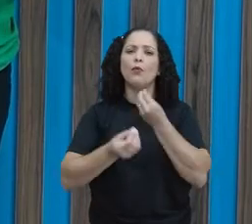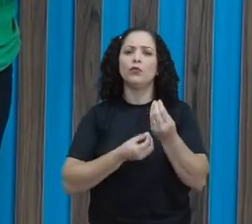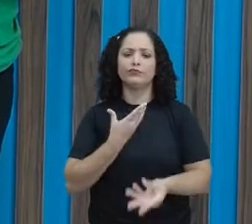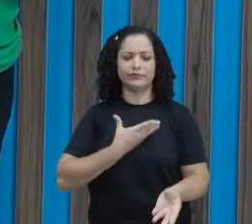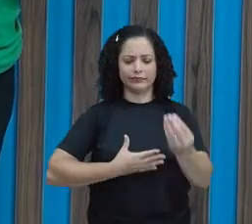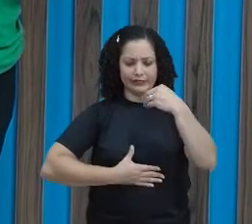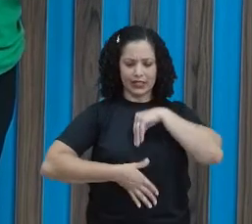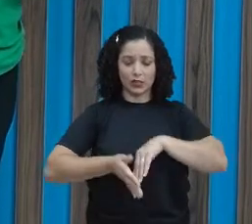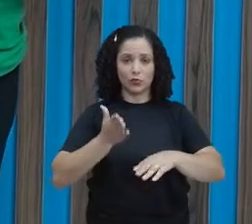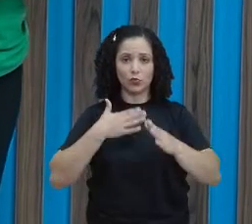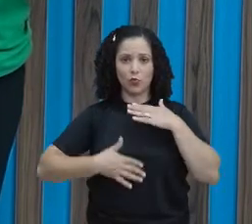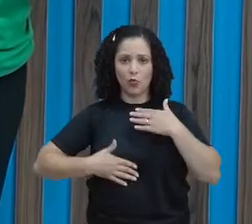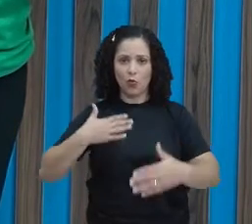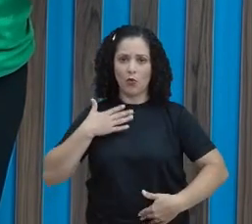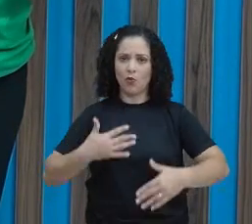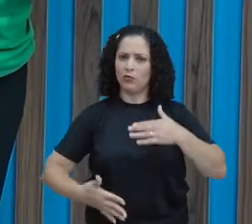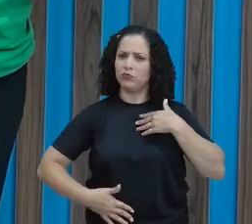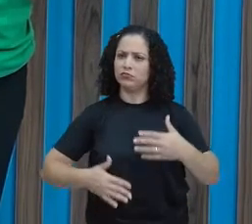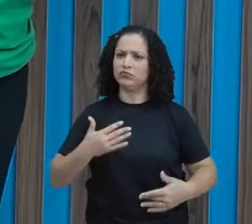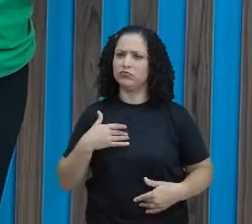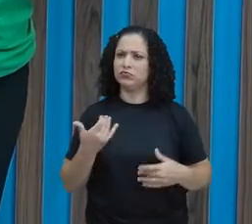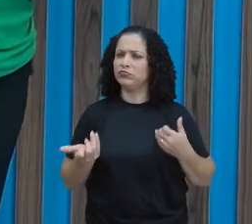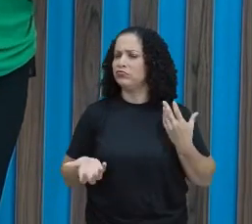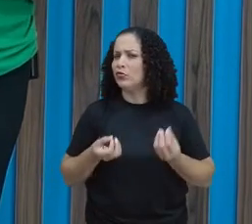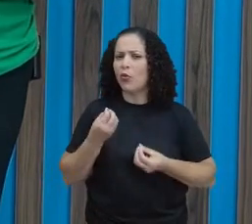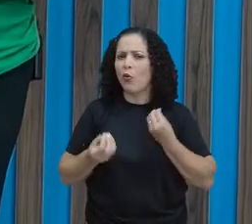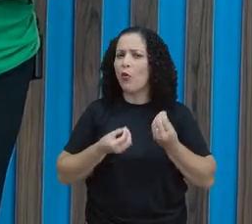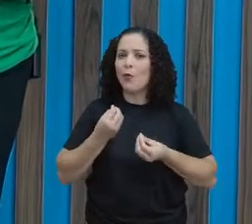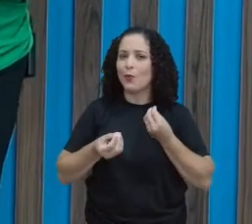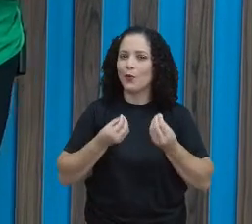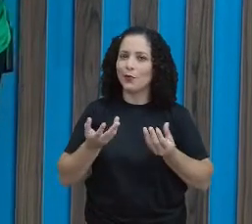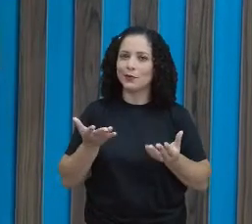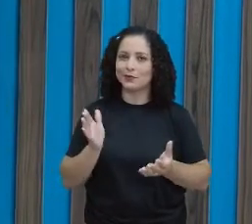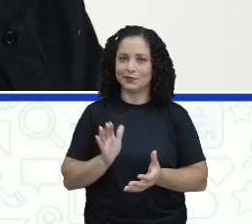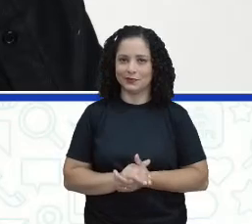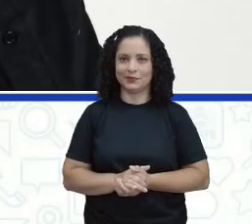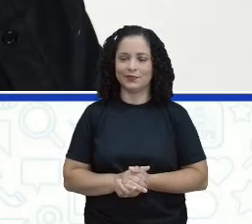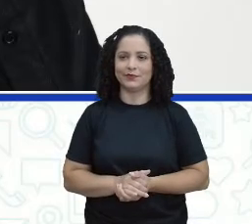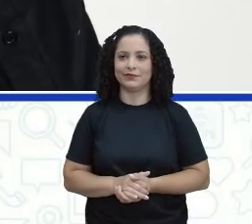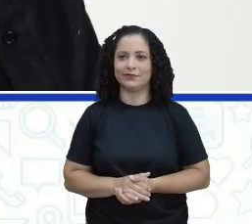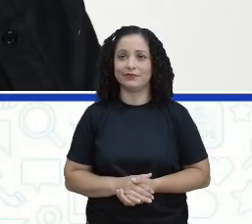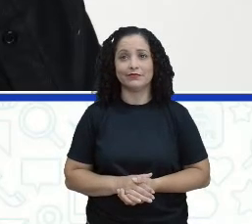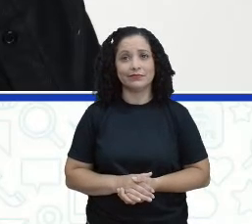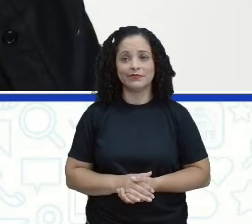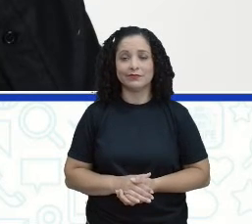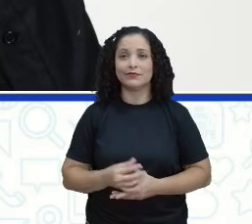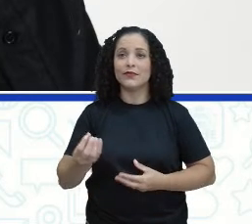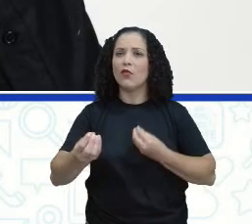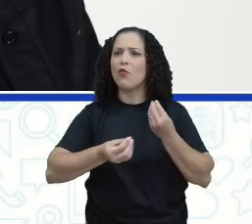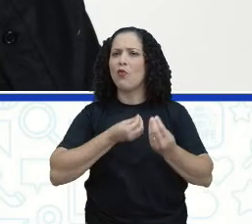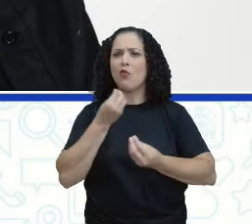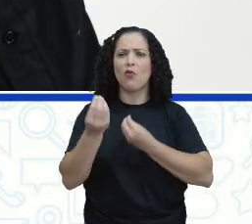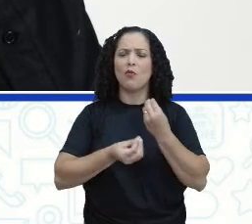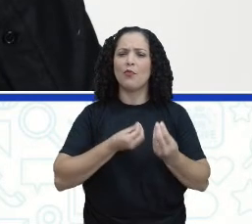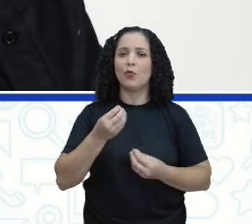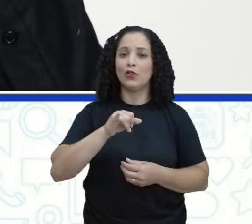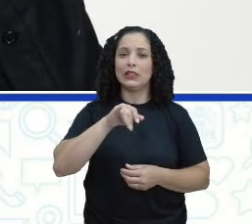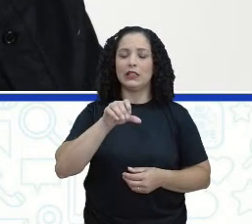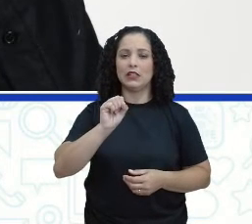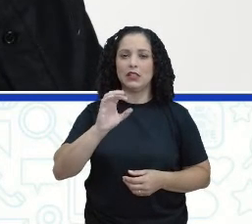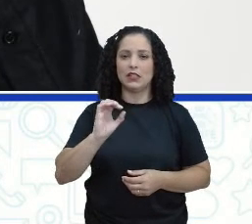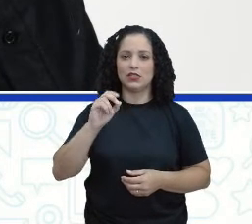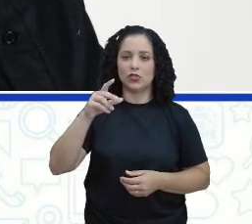nossos organismos? Como é que isso acontece? Vamos ver aqui. Então, ó, como o isótopo